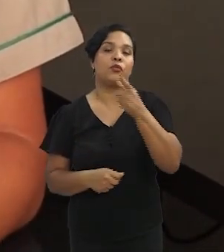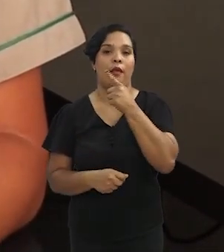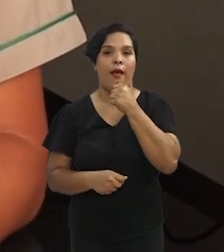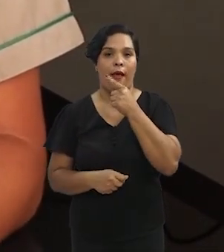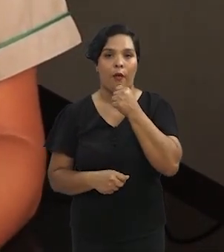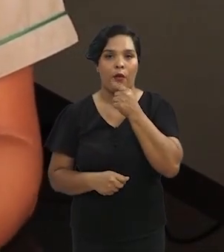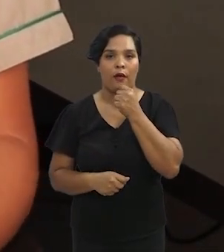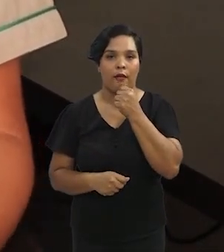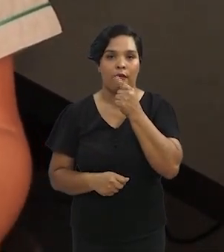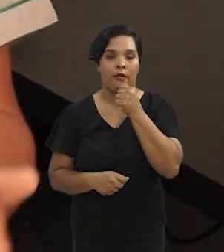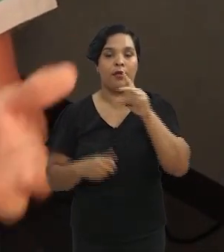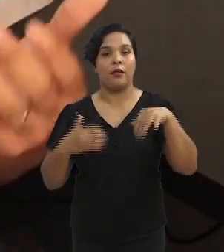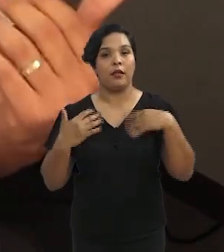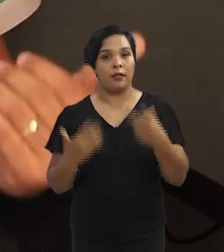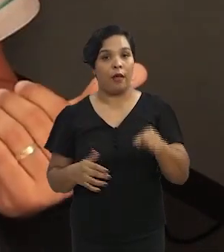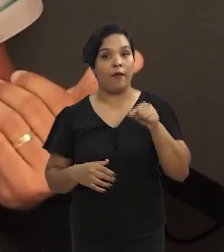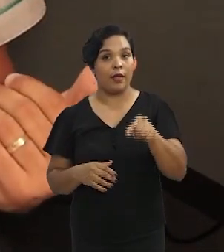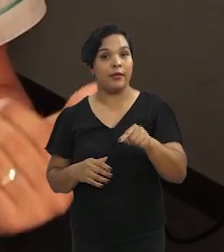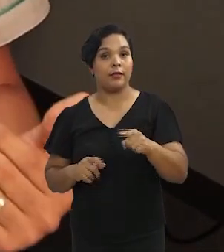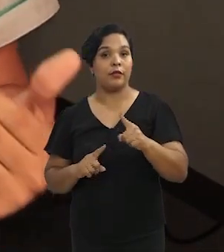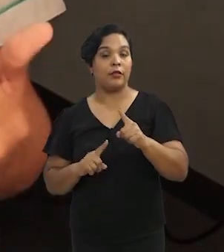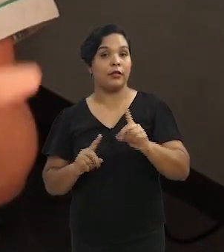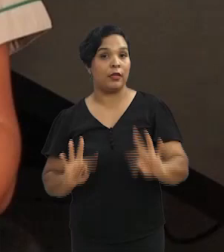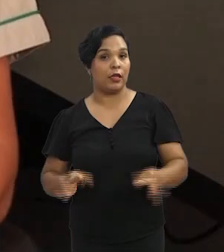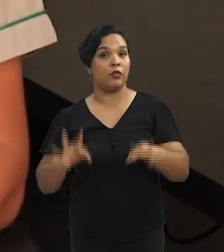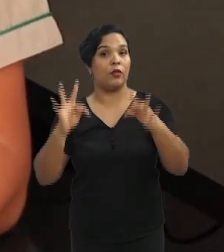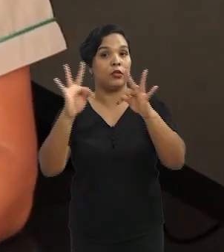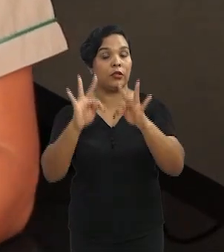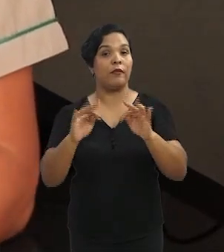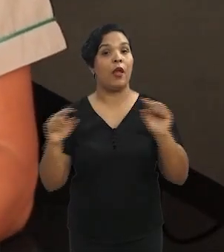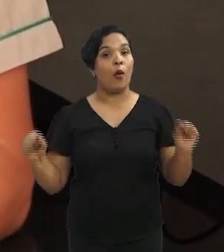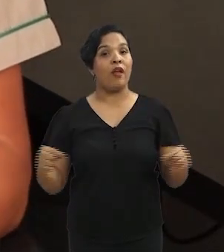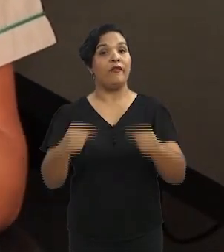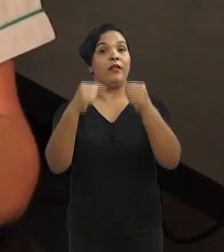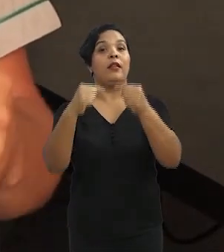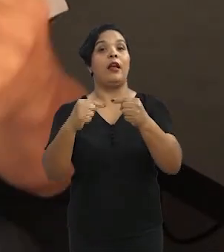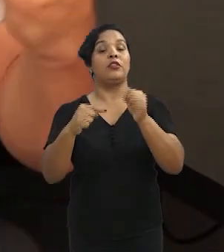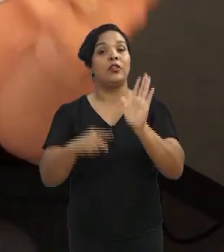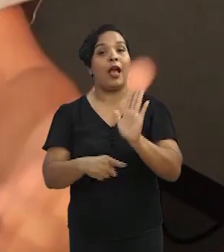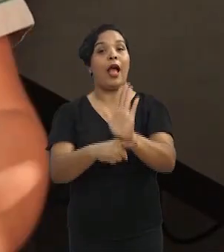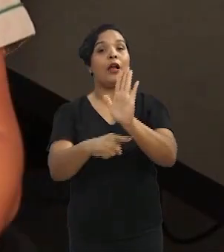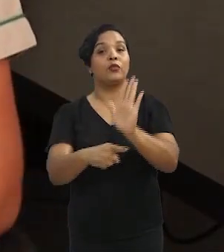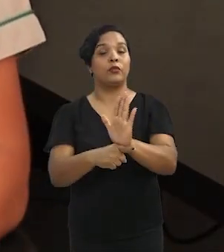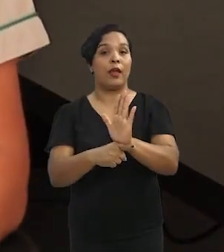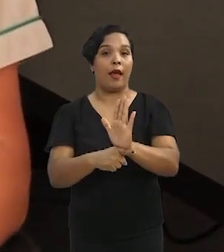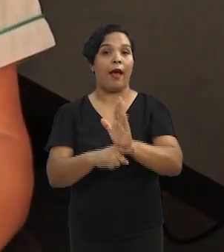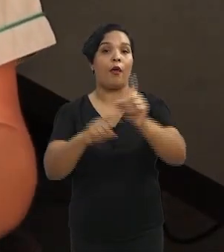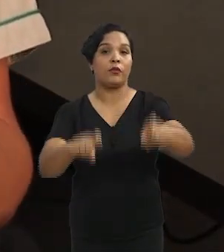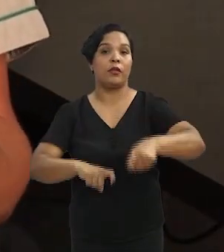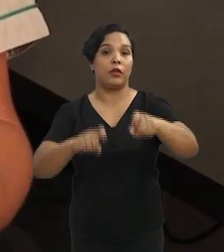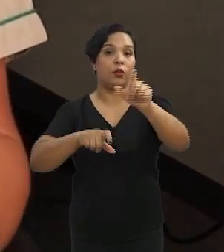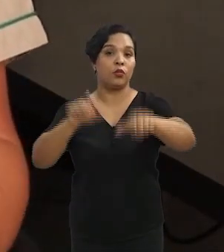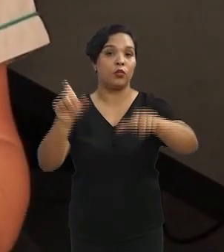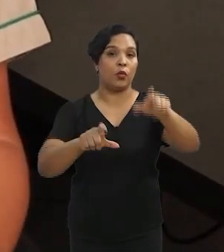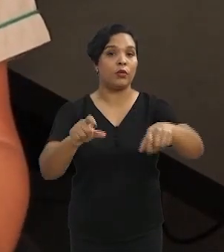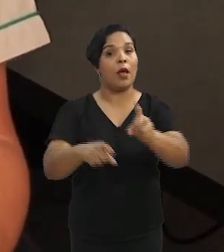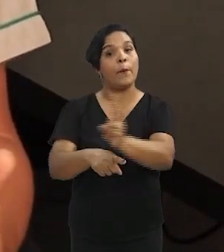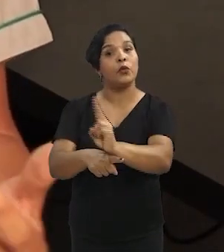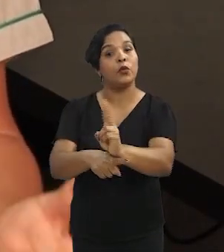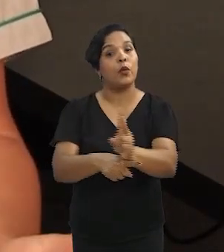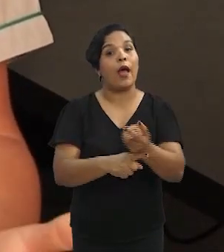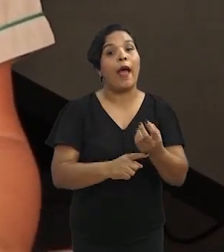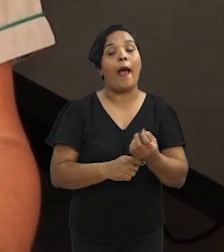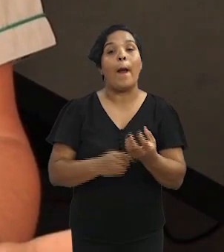água. Então esses dispositivos vêm justamente com essa finalidade de auxiliar os produtores a monitorar